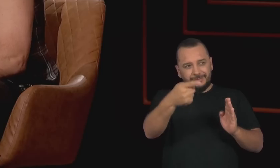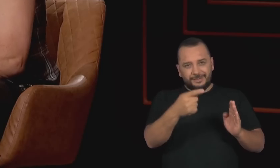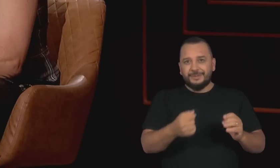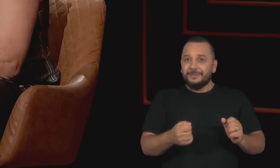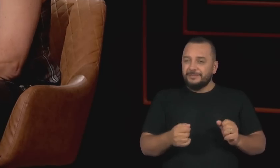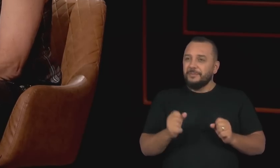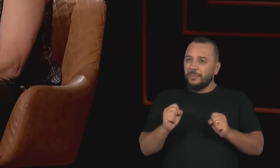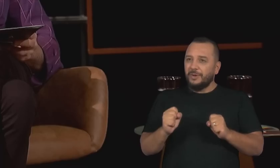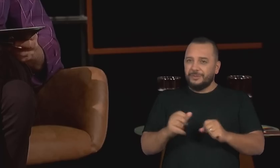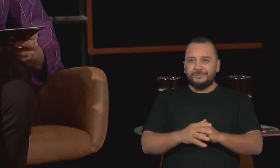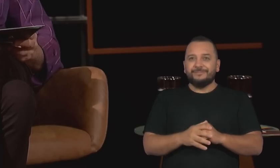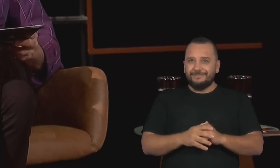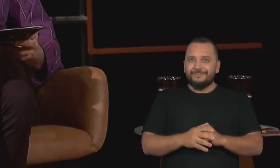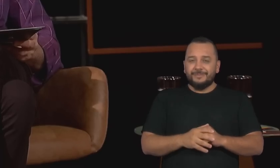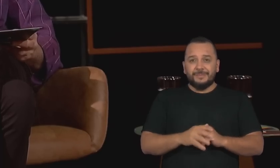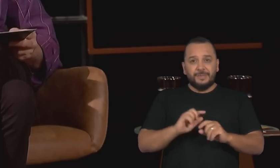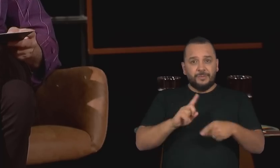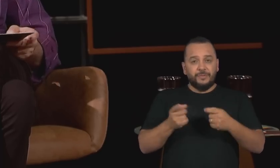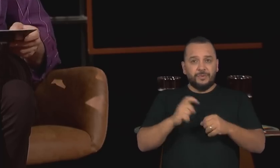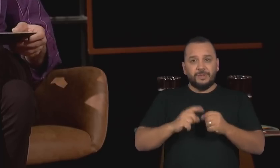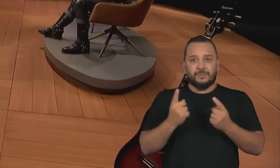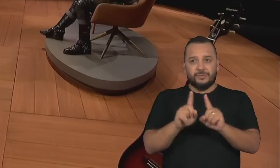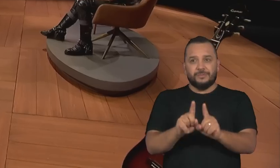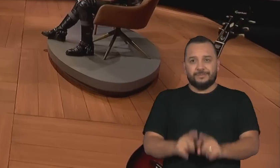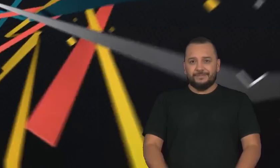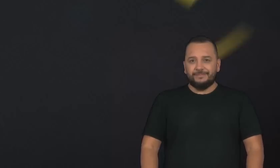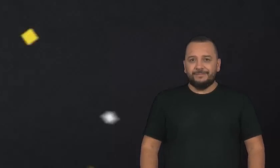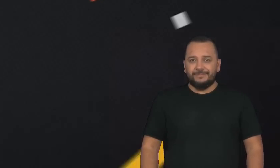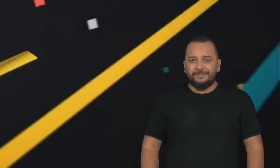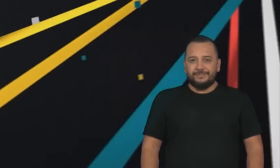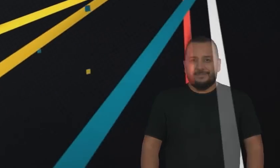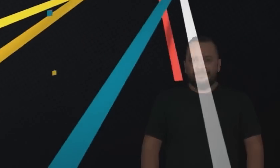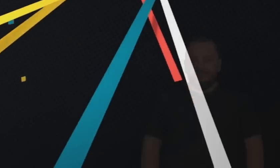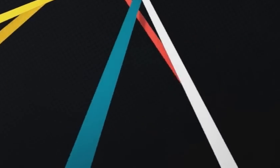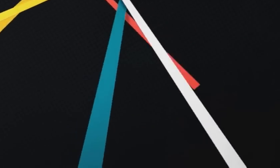ser? Lógico. Voltamos já com o Supla.